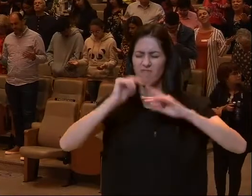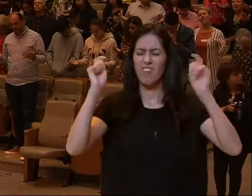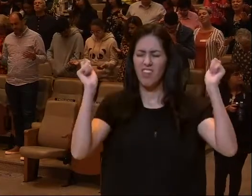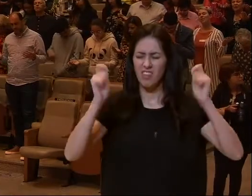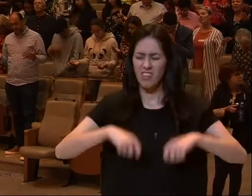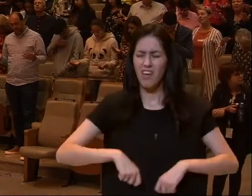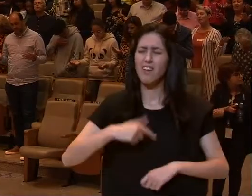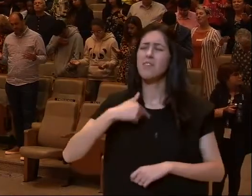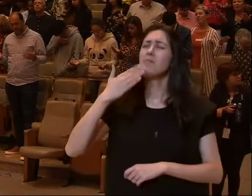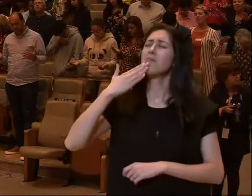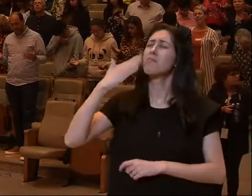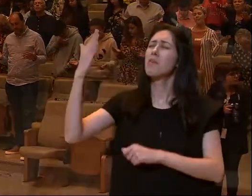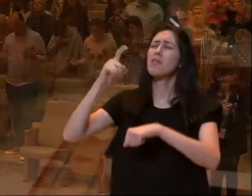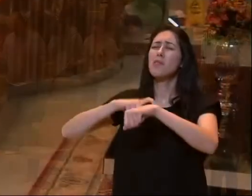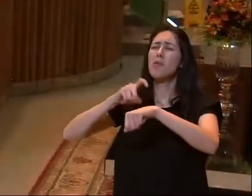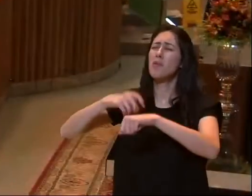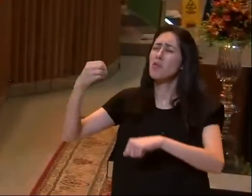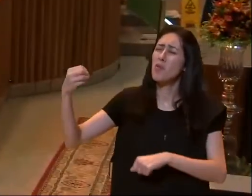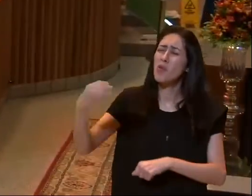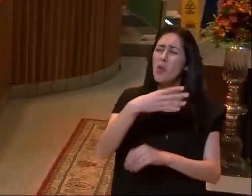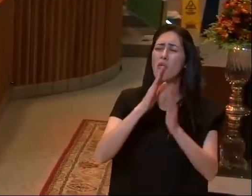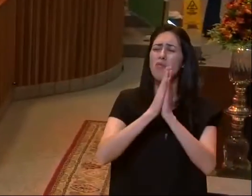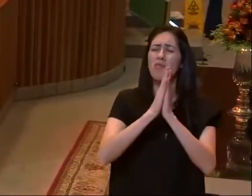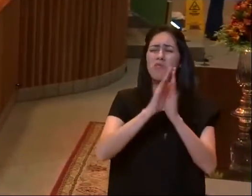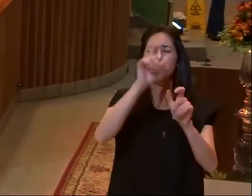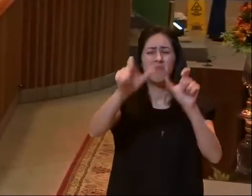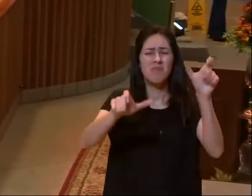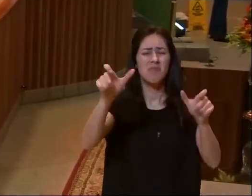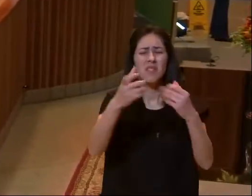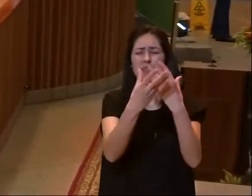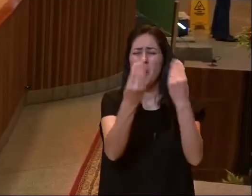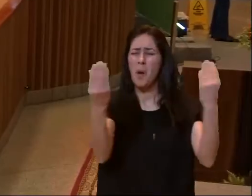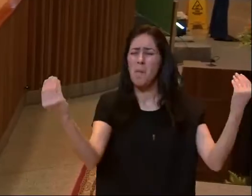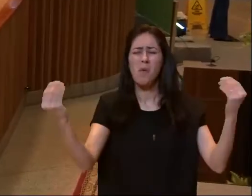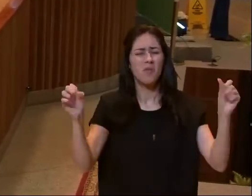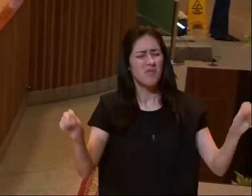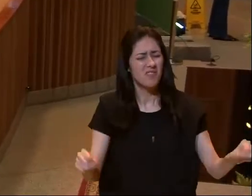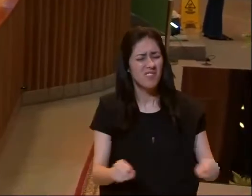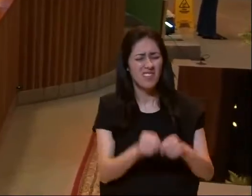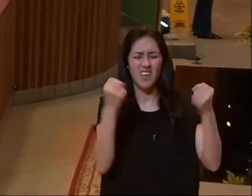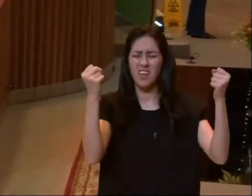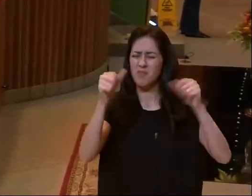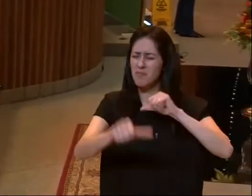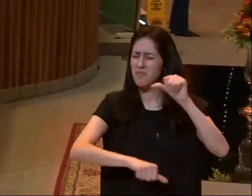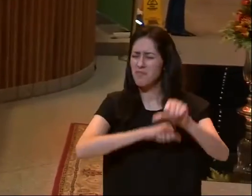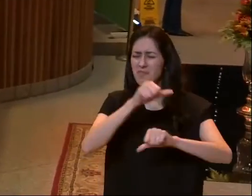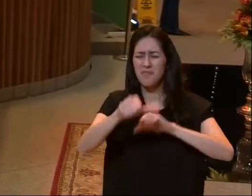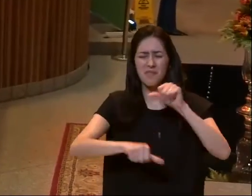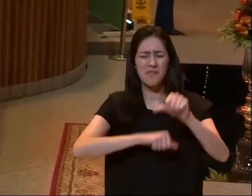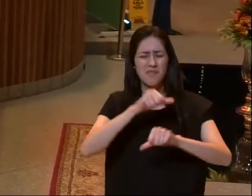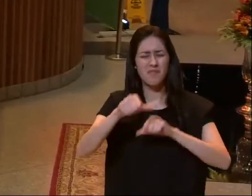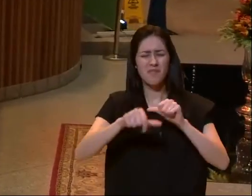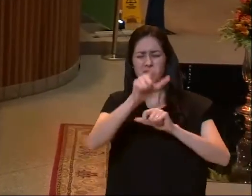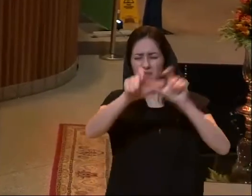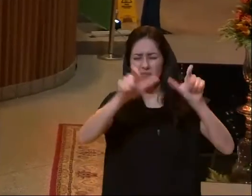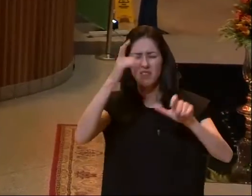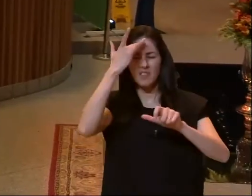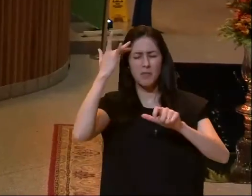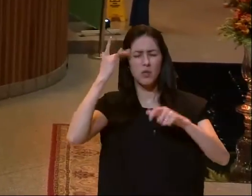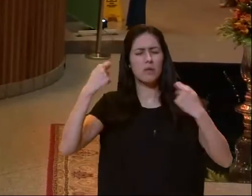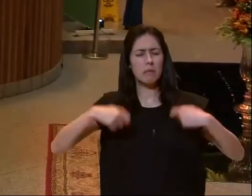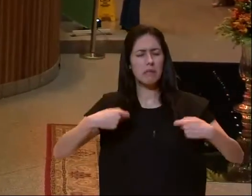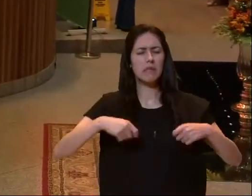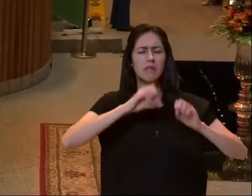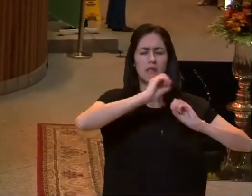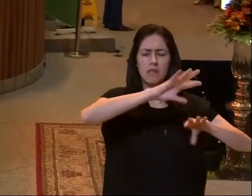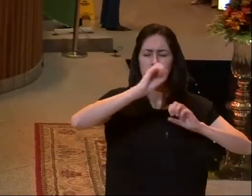por um tempo novo, por um romper na vida de muitos aqui, uma autoridade para pregar, para ensinar, para liderar, para